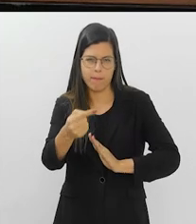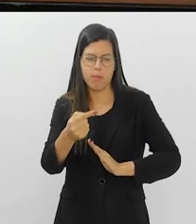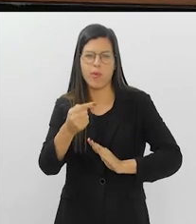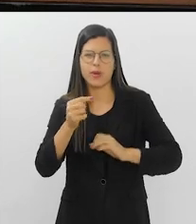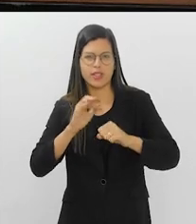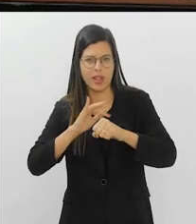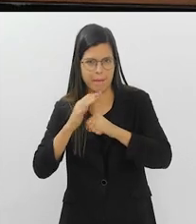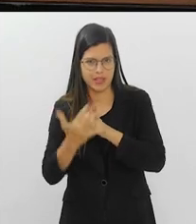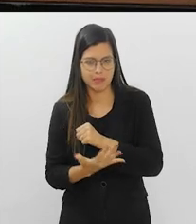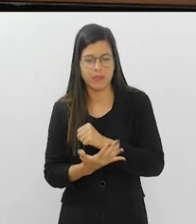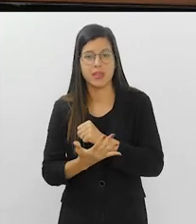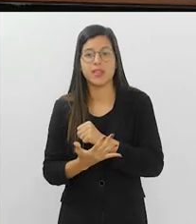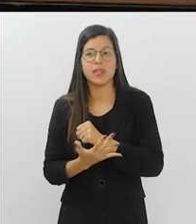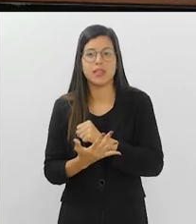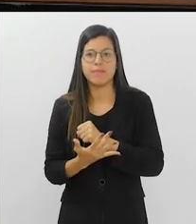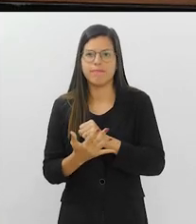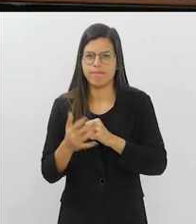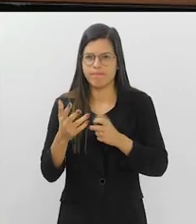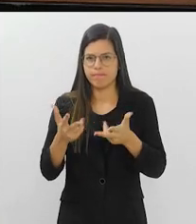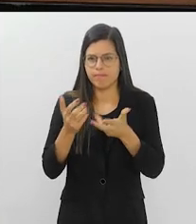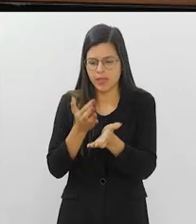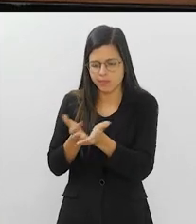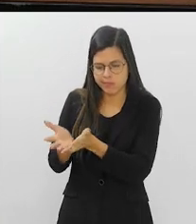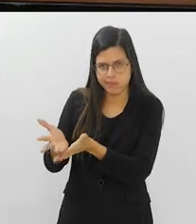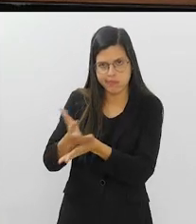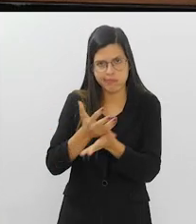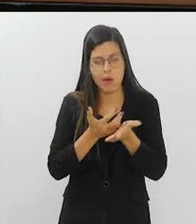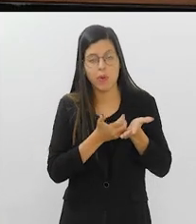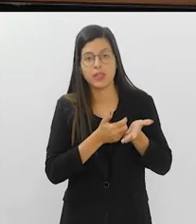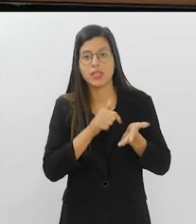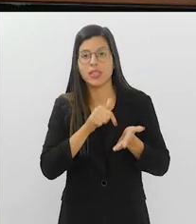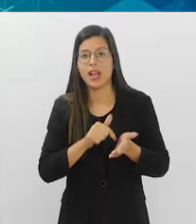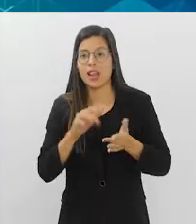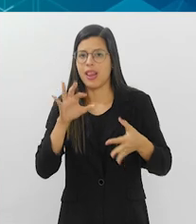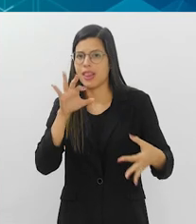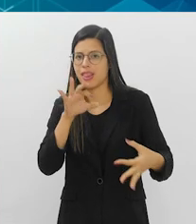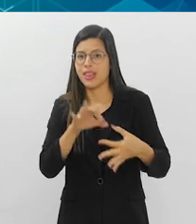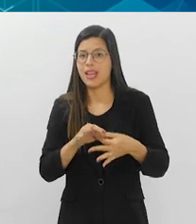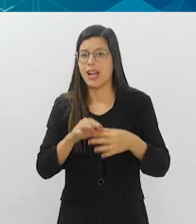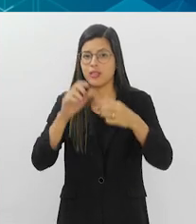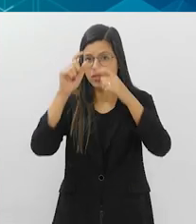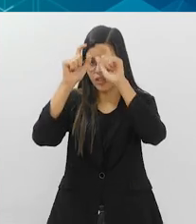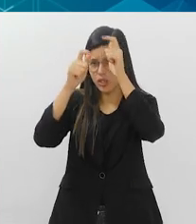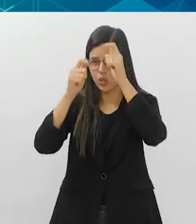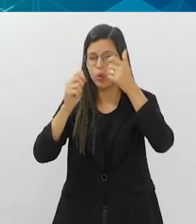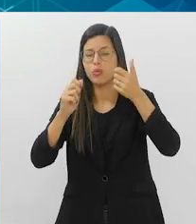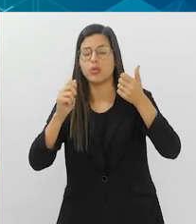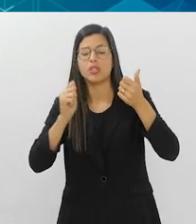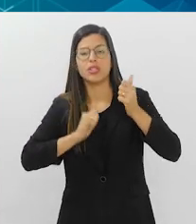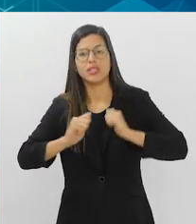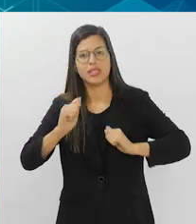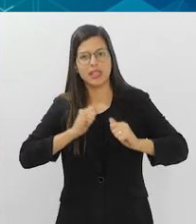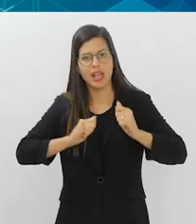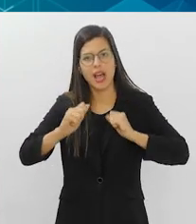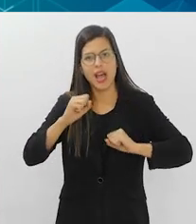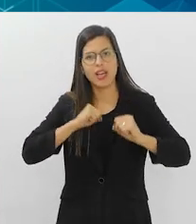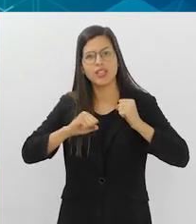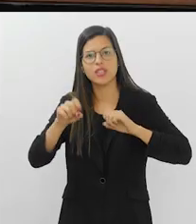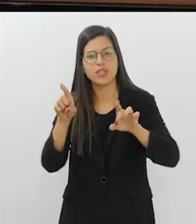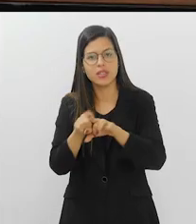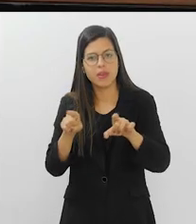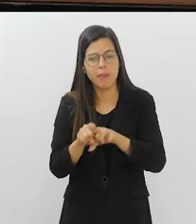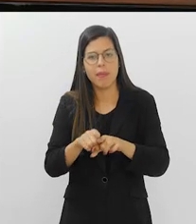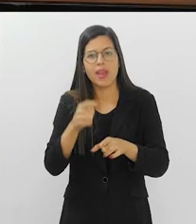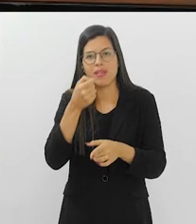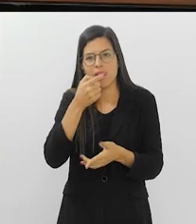da pandemia. A gente vê que os dados relacionados a transtornos de ansiedade, uso prejudicial de substâncias, né,